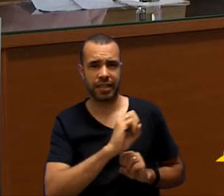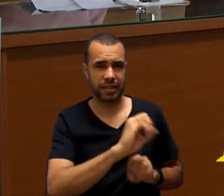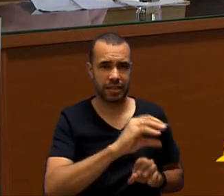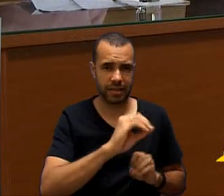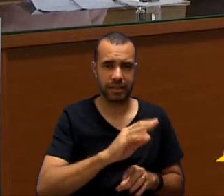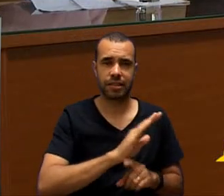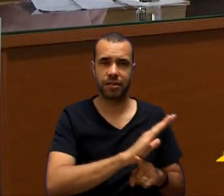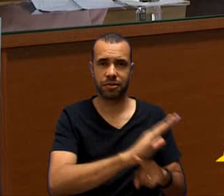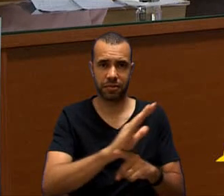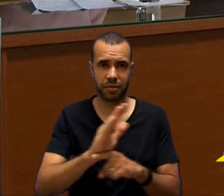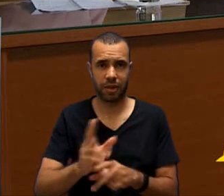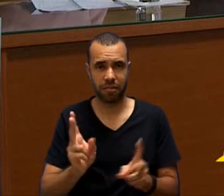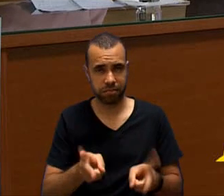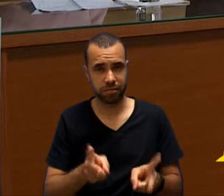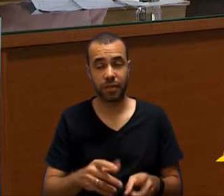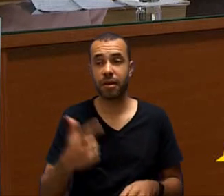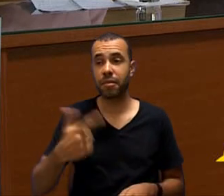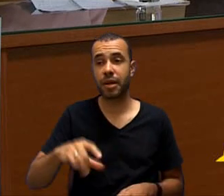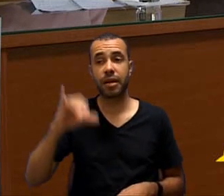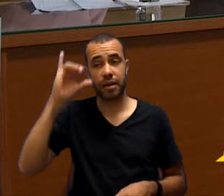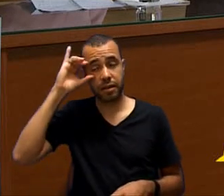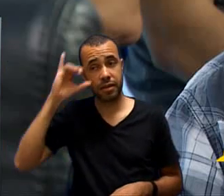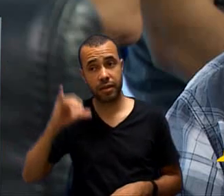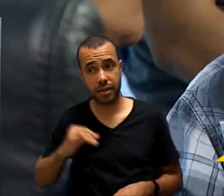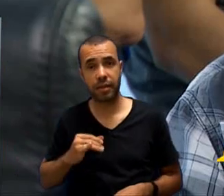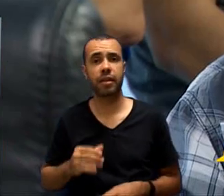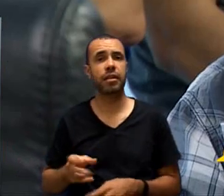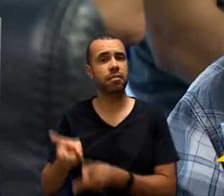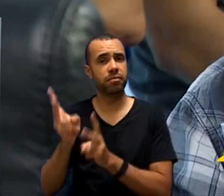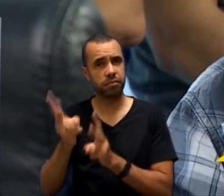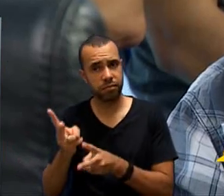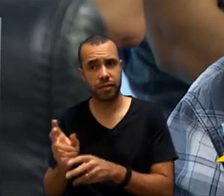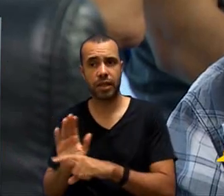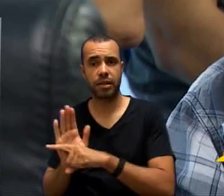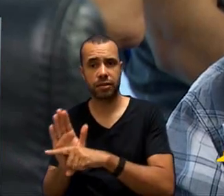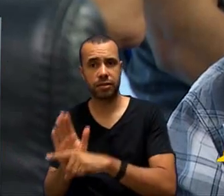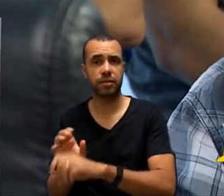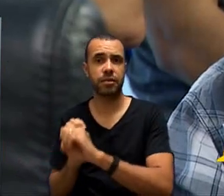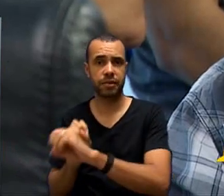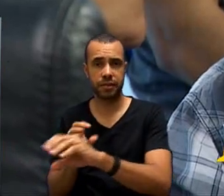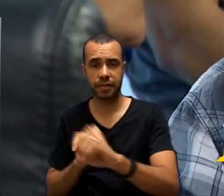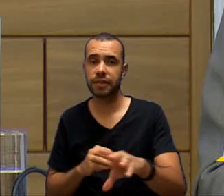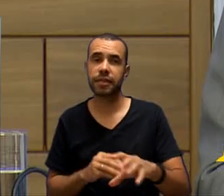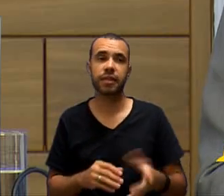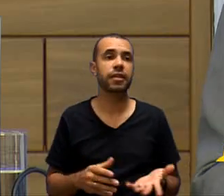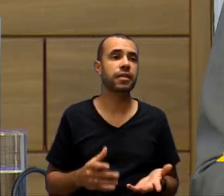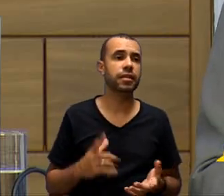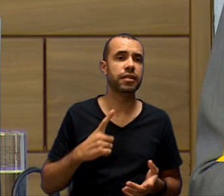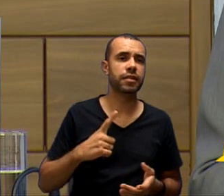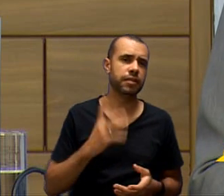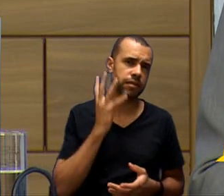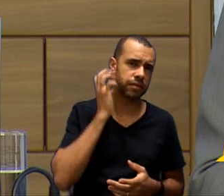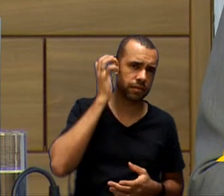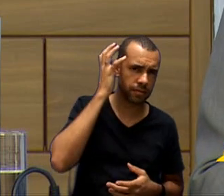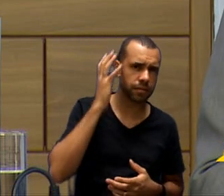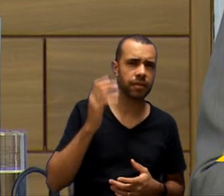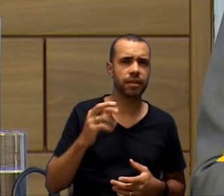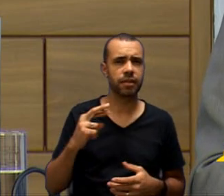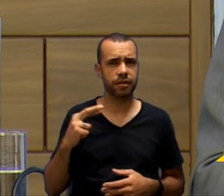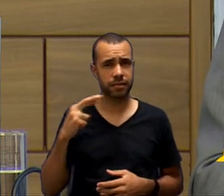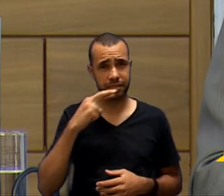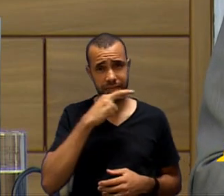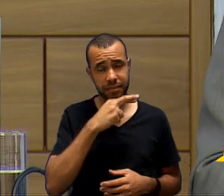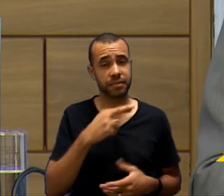Iara, também muito atuante na área de educação, estiveram aqui há pouco o vereador Manga, a vereadora Fernanda. Quero